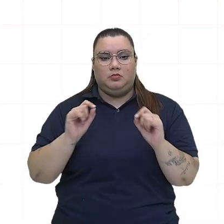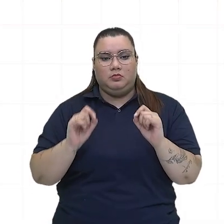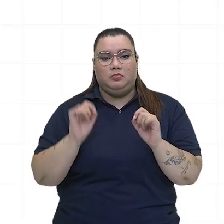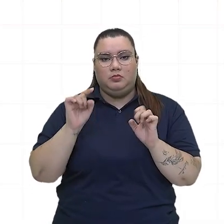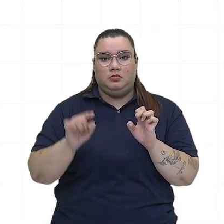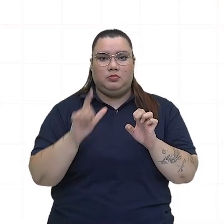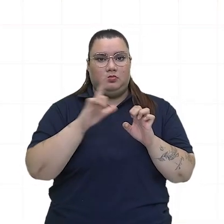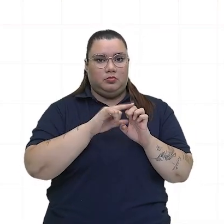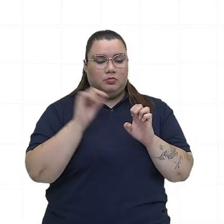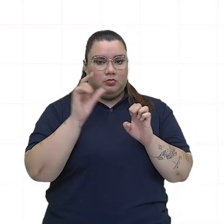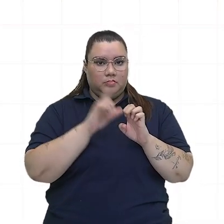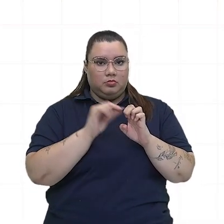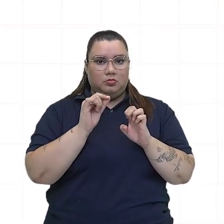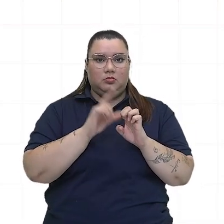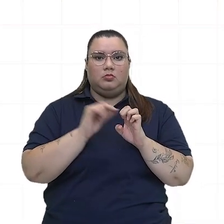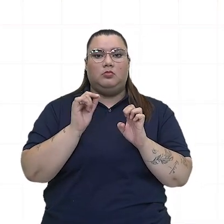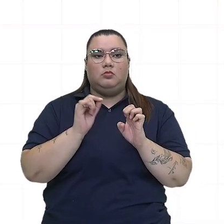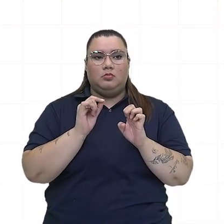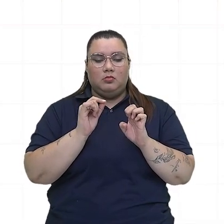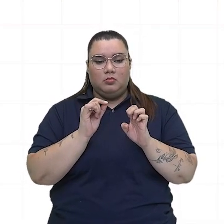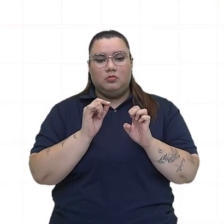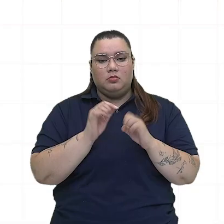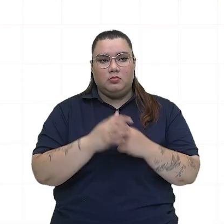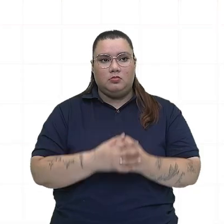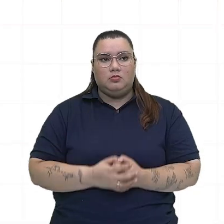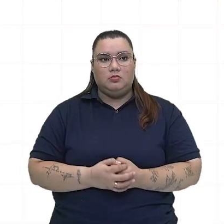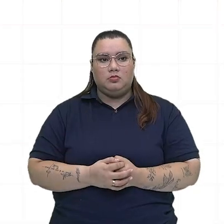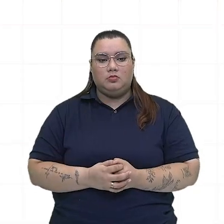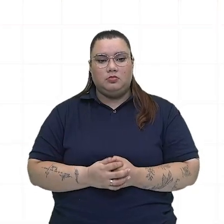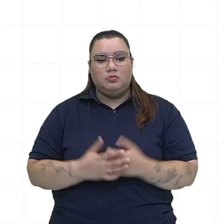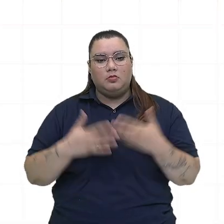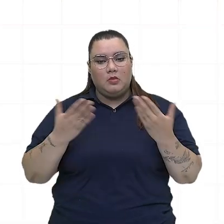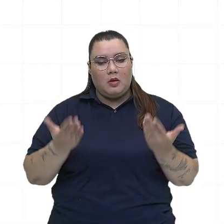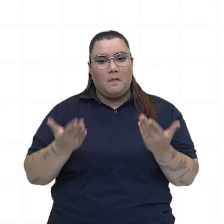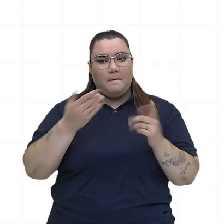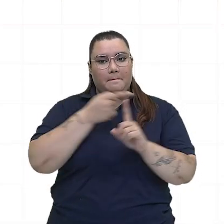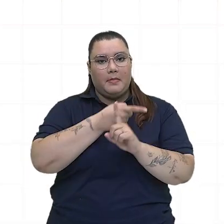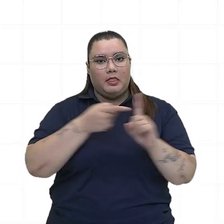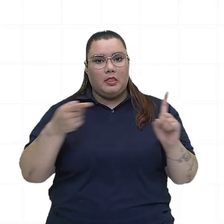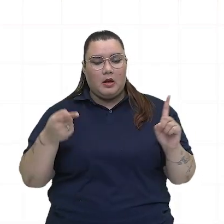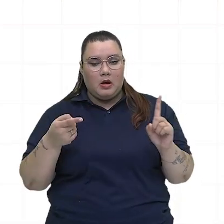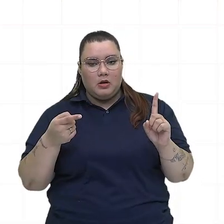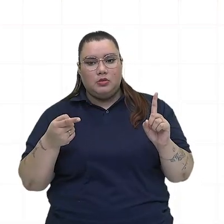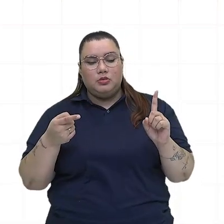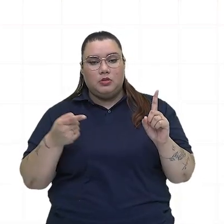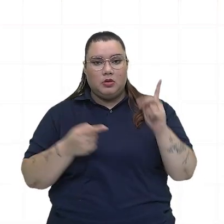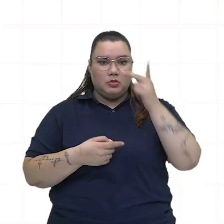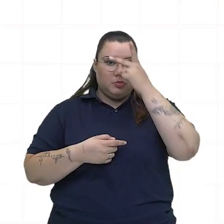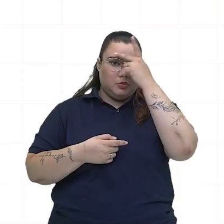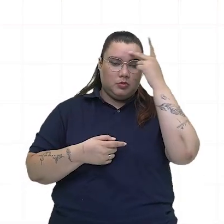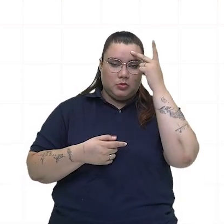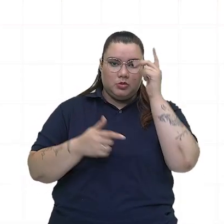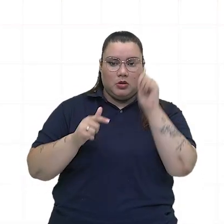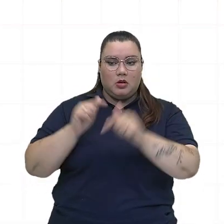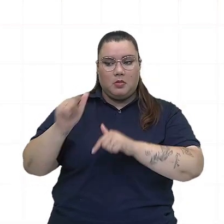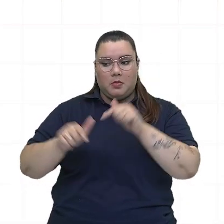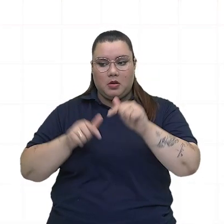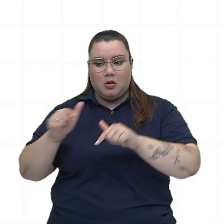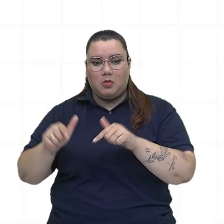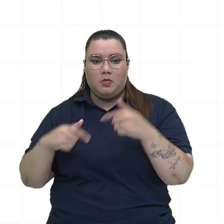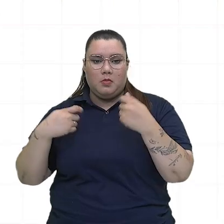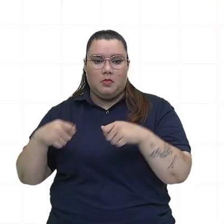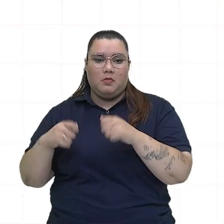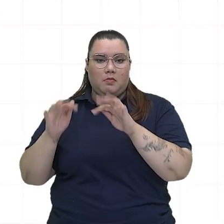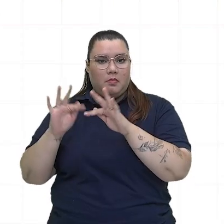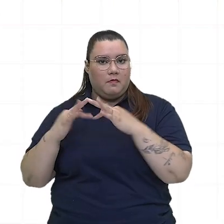nesse empreendimento, né, pelo menos metade da mão de obra que está ali envolvida, ela